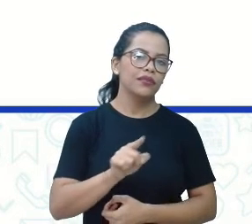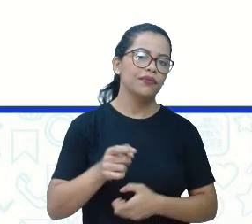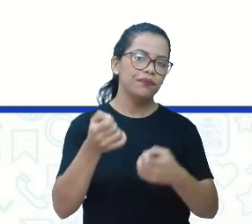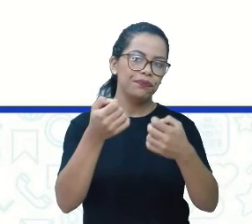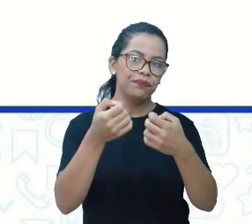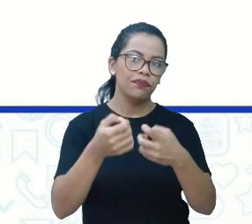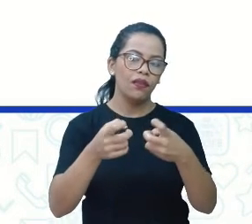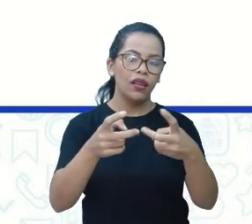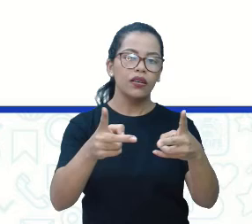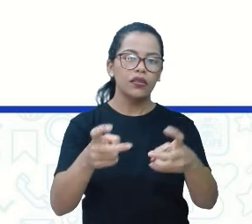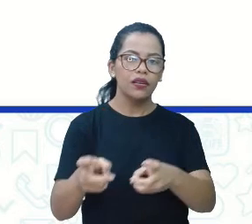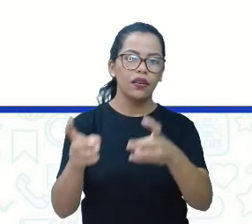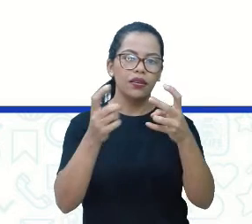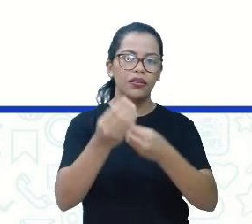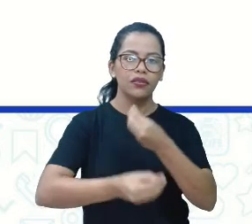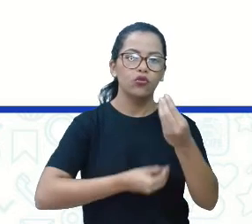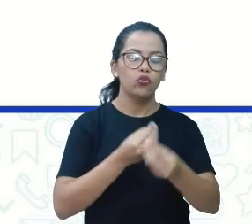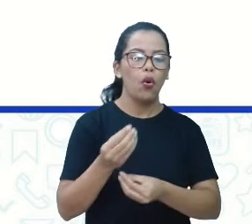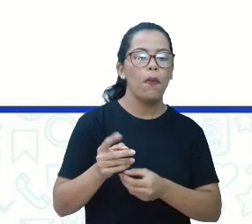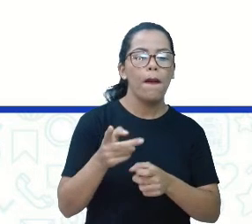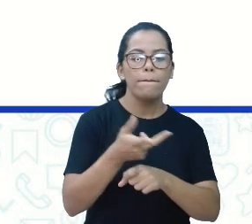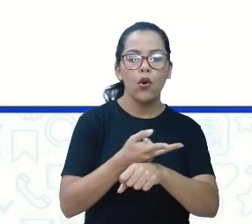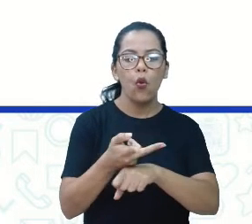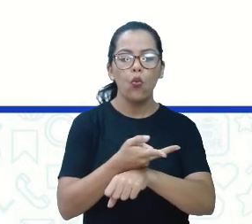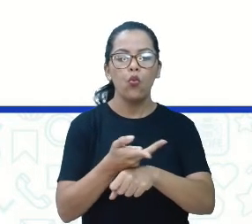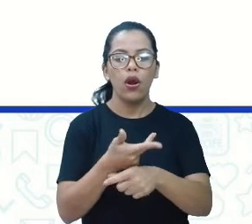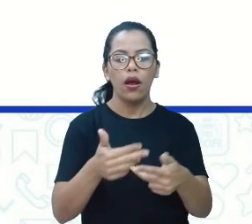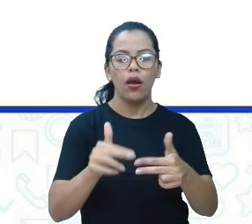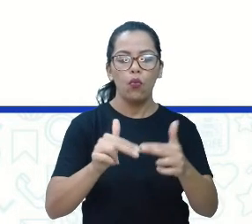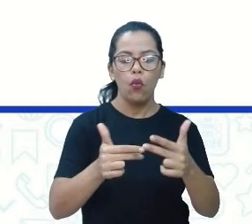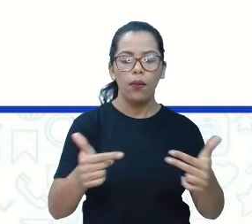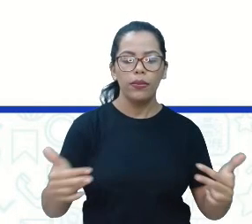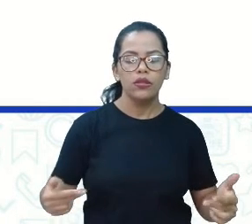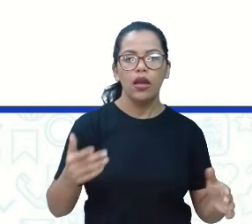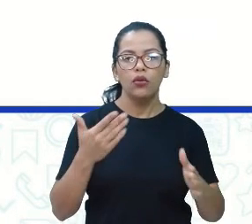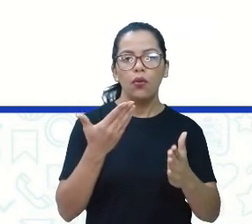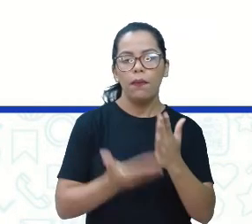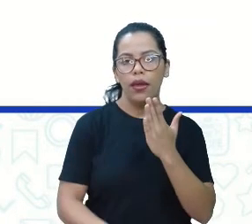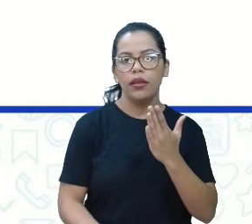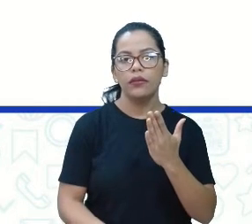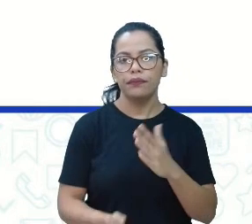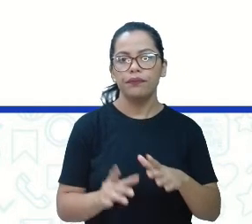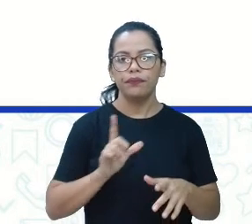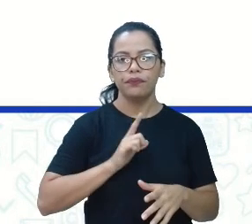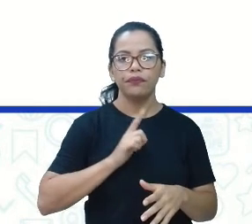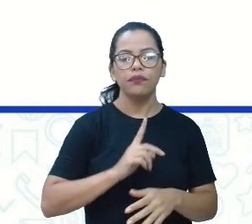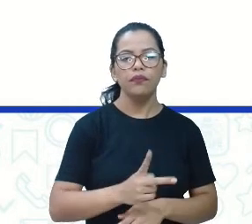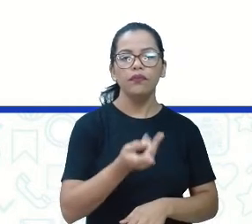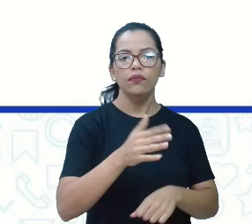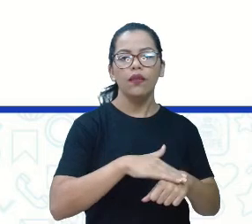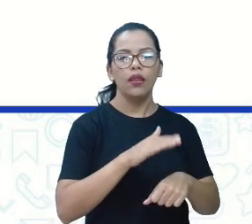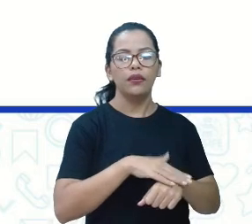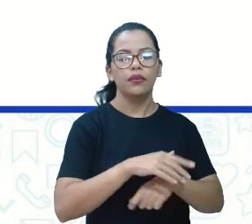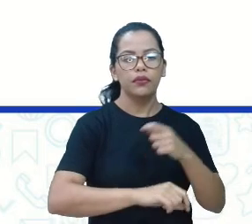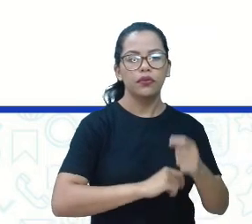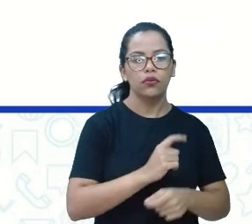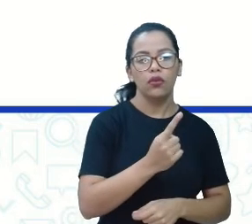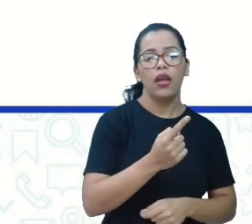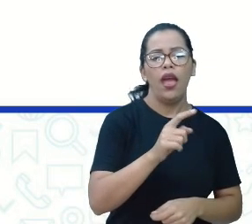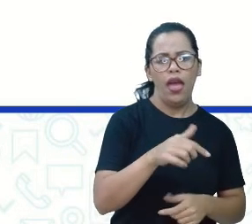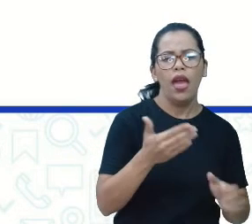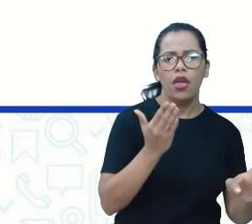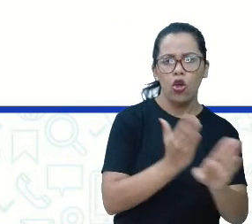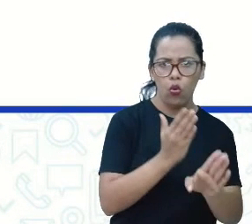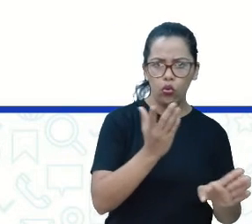o fluxograma para você procurar um objeto perdido. E aí você tem duas situações, né? Encontrou o objeto? Se sim, você para